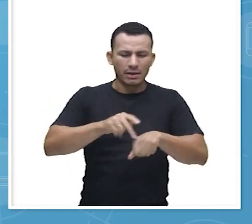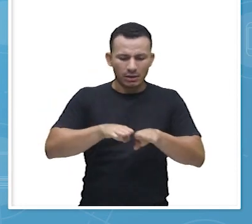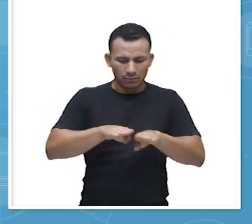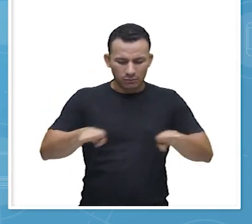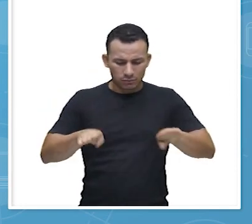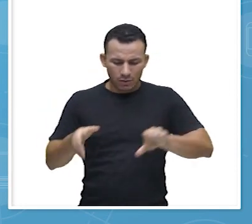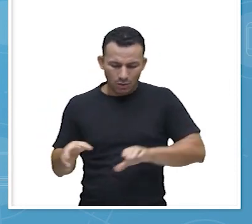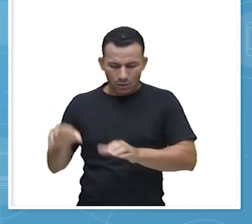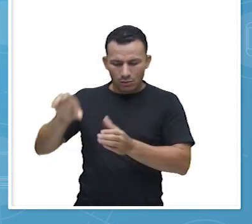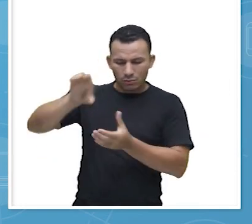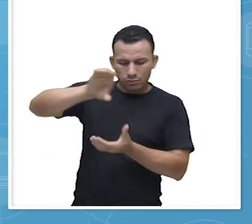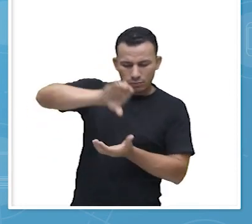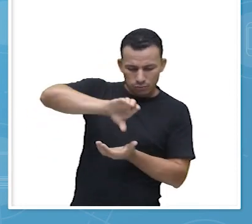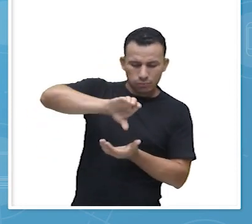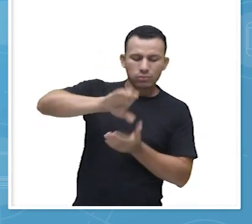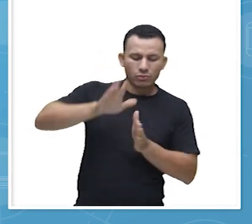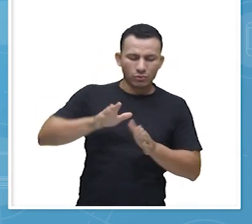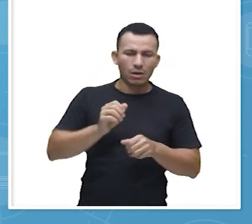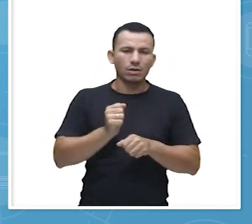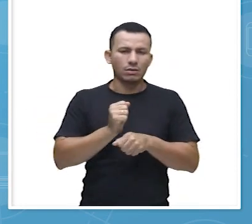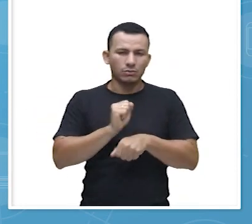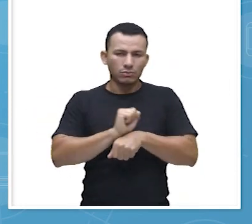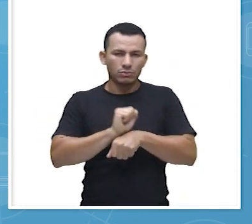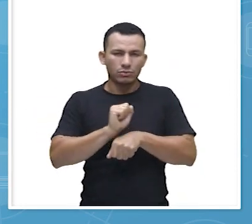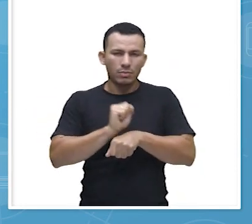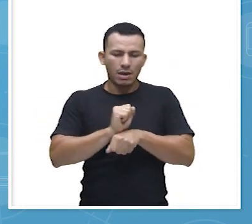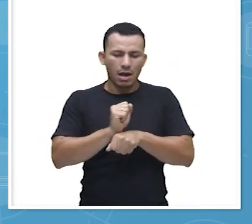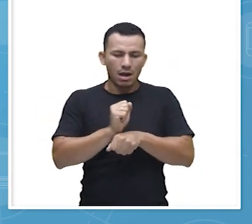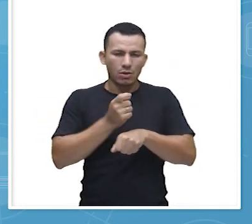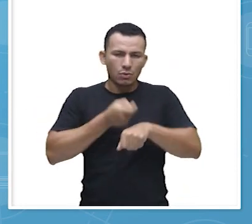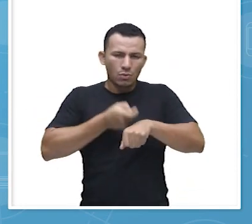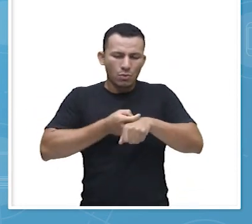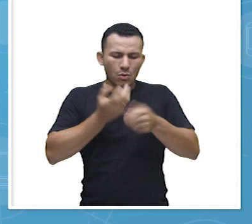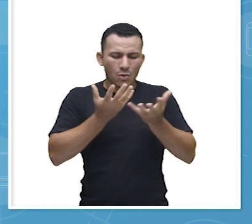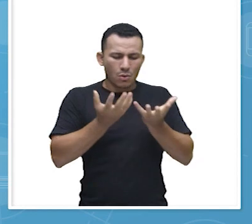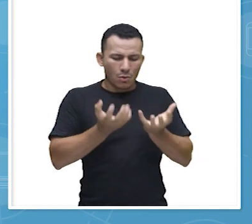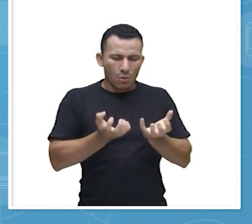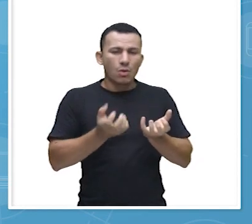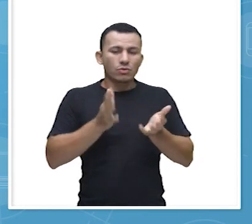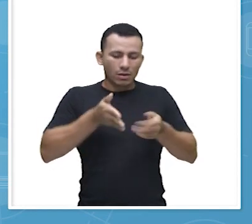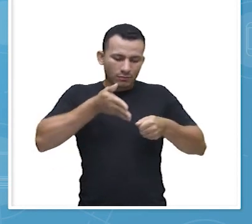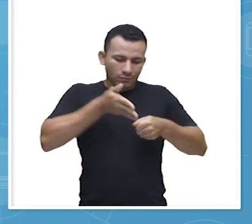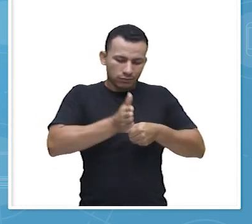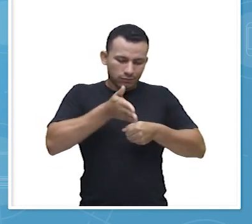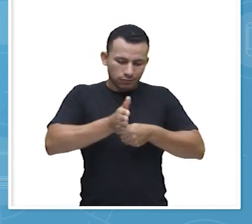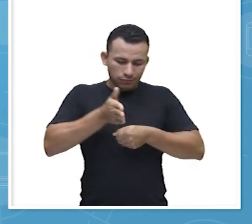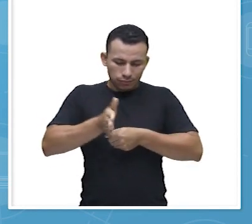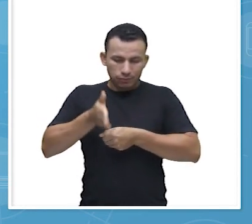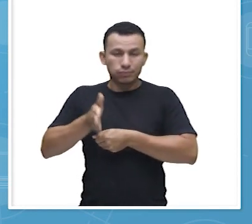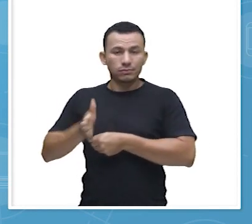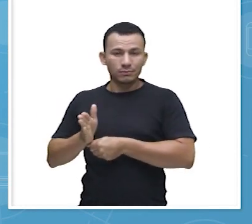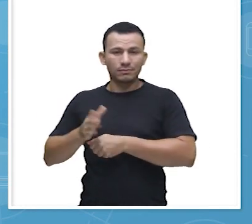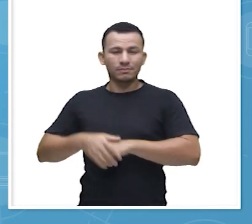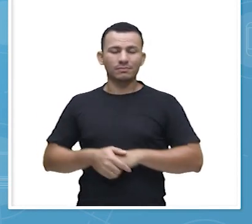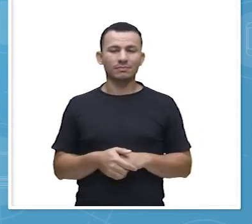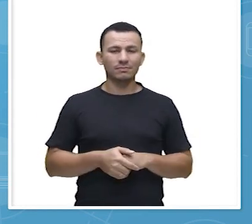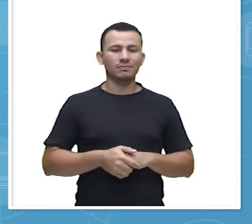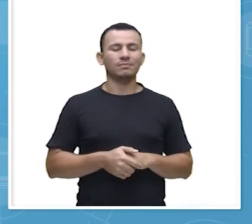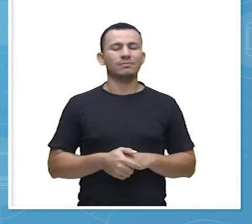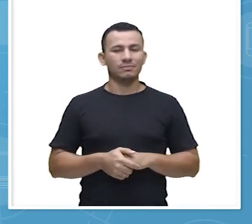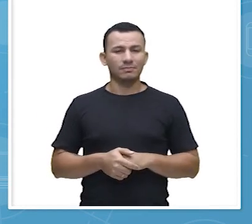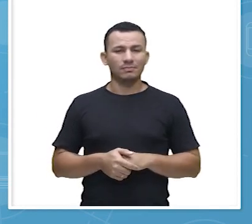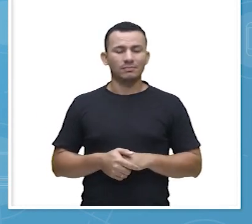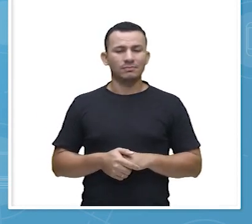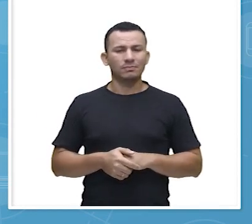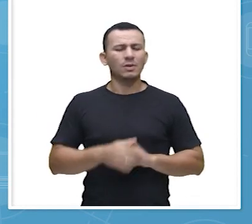Por fim, corte em pequenos pedaços. Então, o que a gente tem aqui? Eu tenho um texto que me diz como fazer alguma coisa. Me diz o